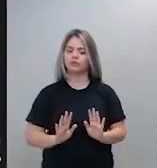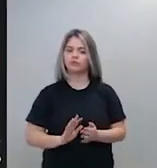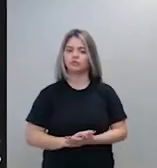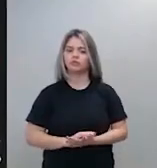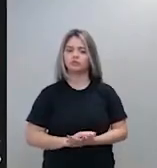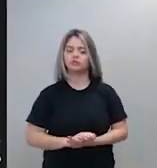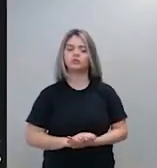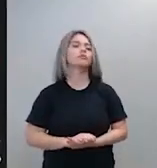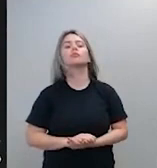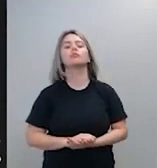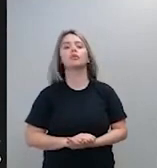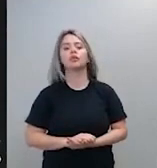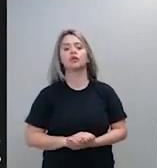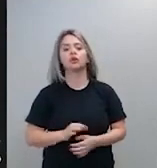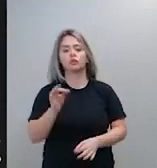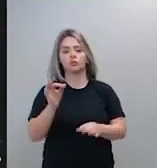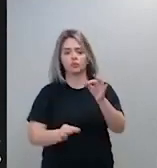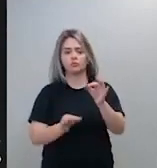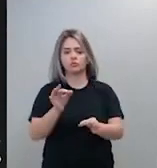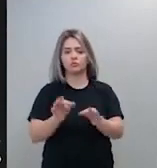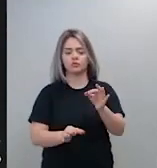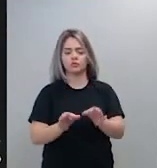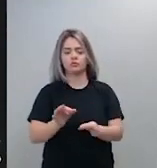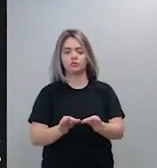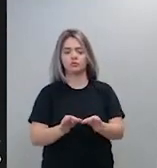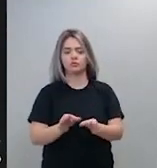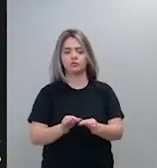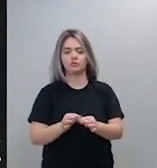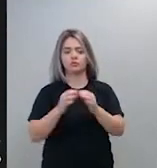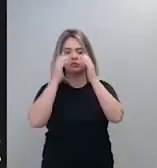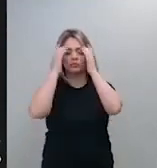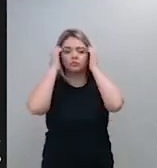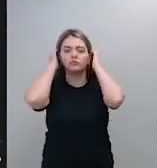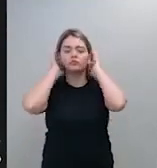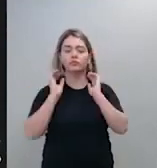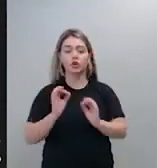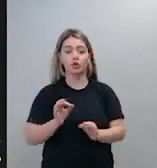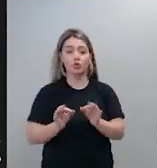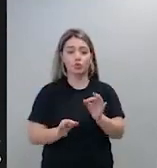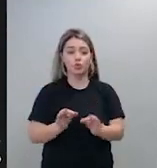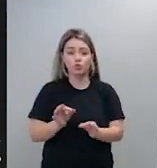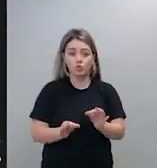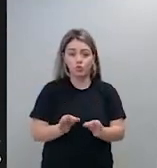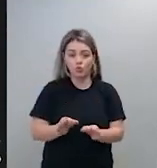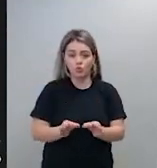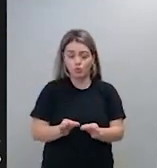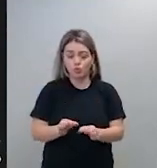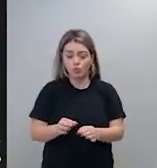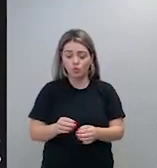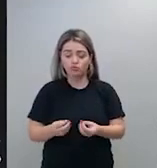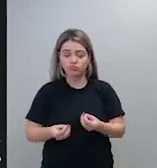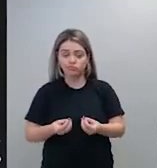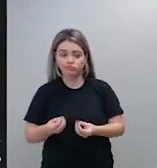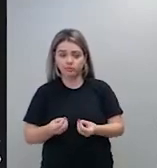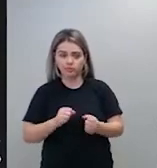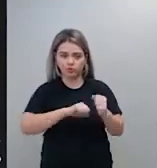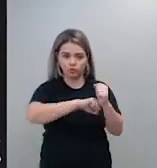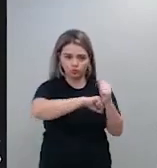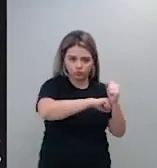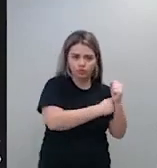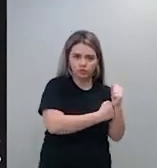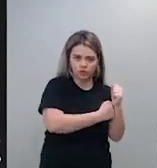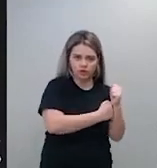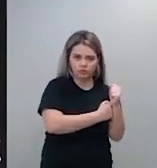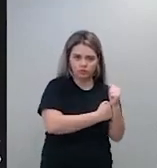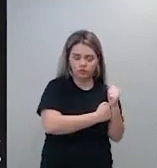destacou que essa minar a alegada as lições para continuidade da ação penal sobre marketing de emboscada e